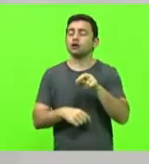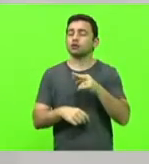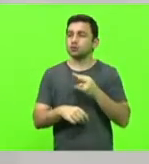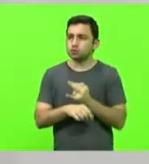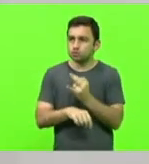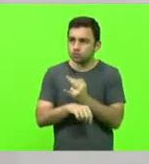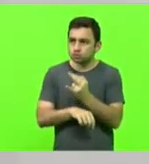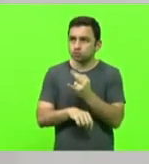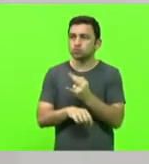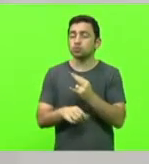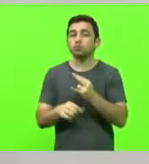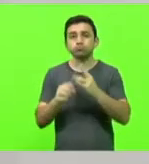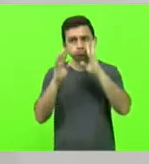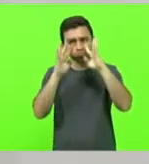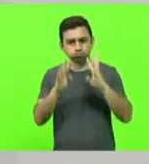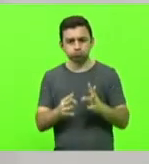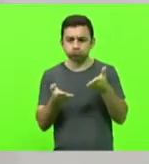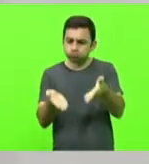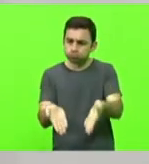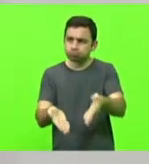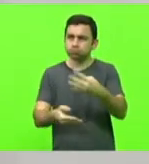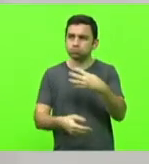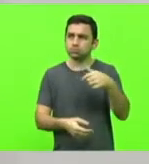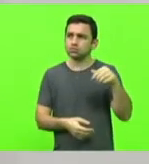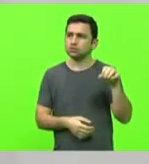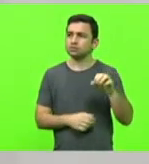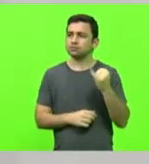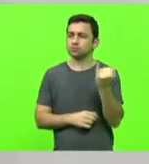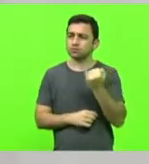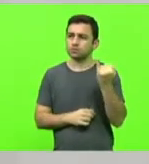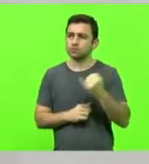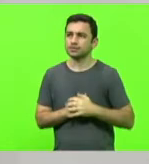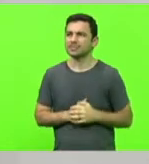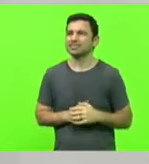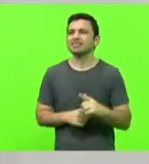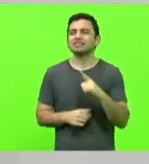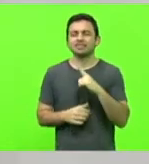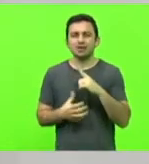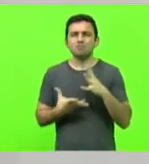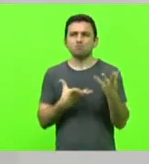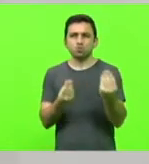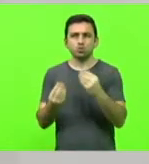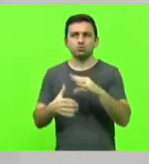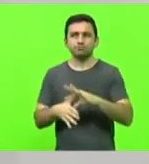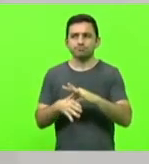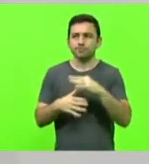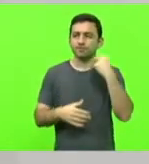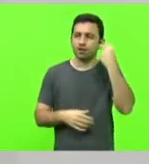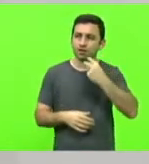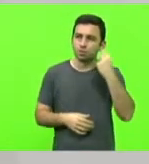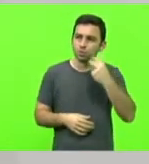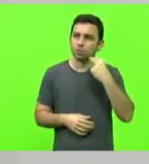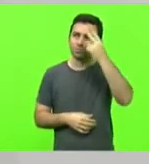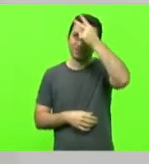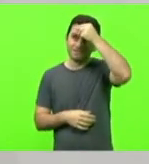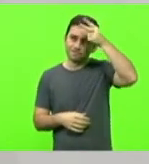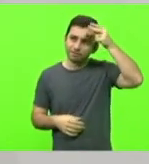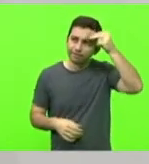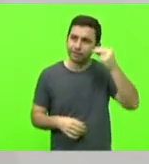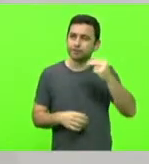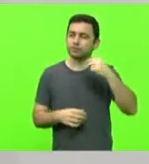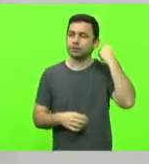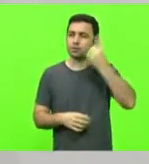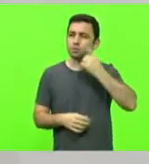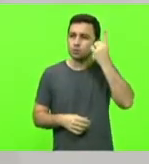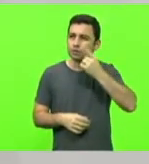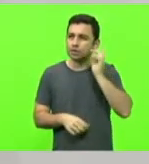atenção da BR-470 no Alto Vale. E lá estavam várias lideranças, vereadores, prefeitos, deputados